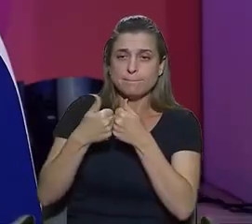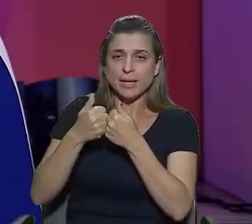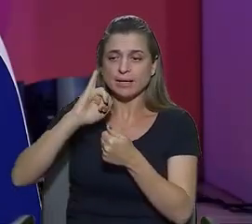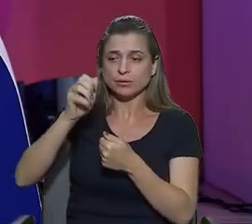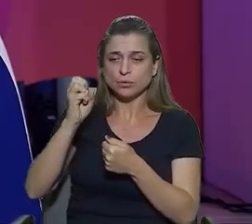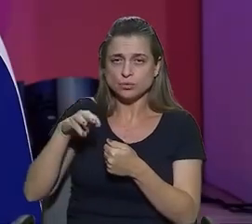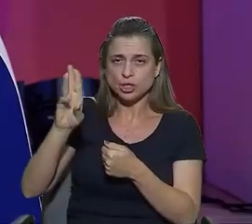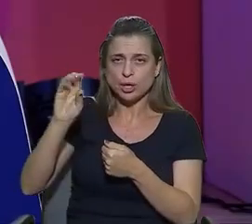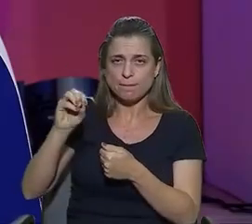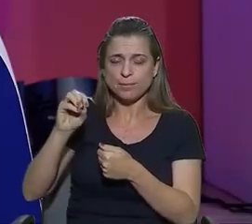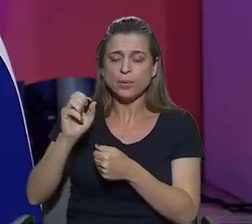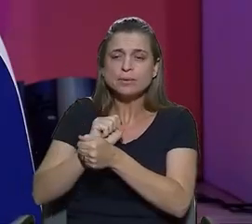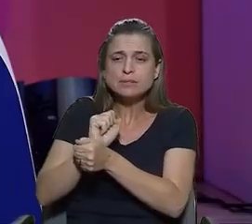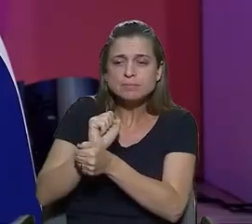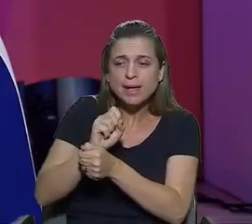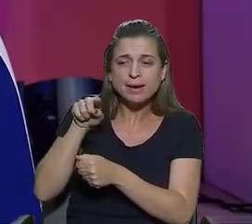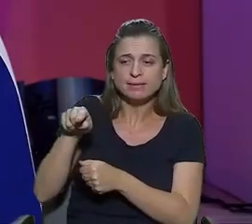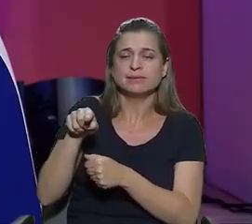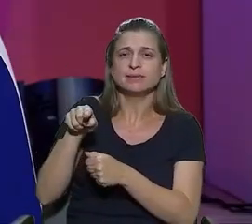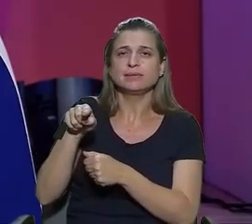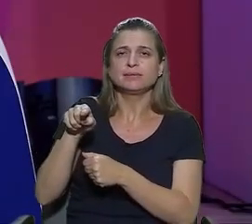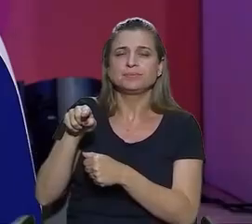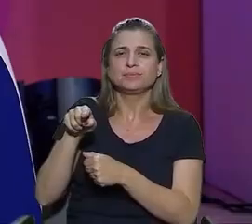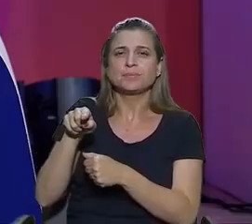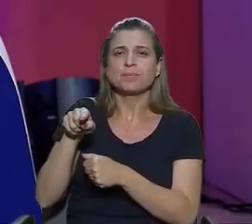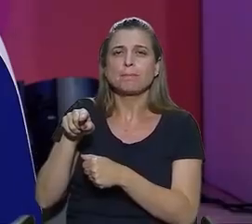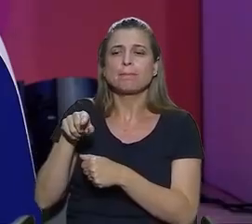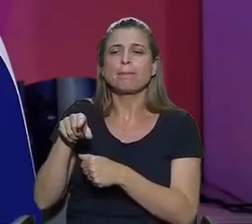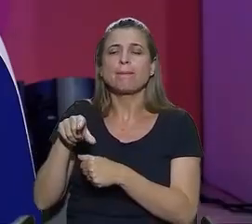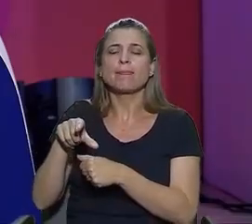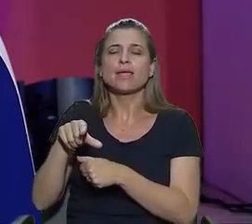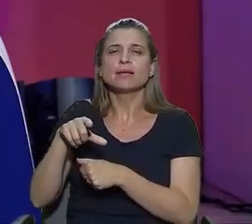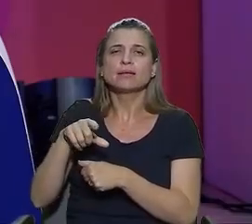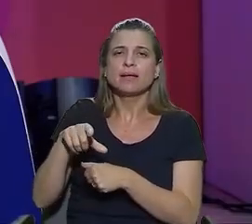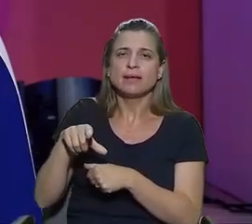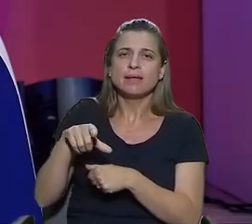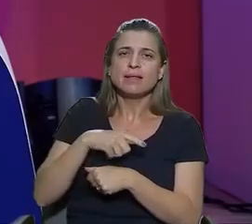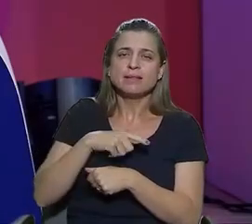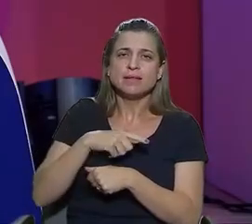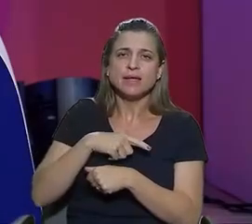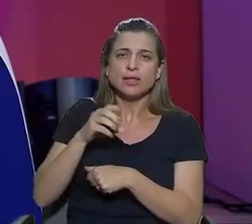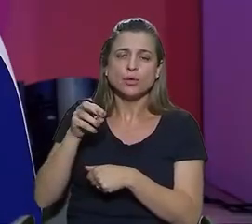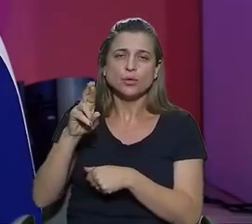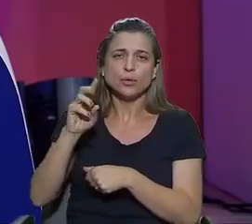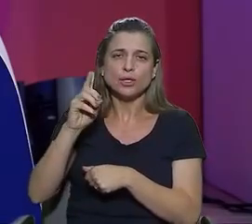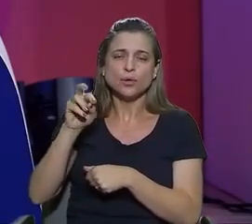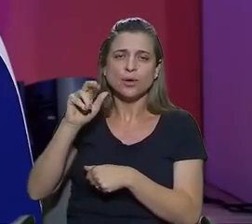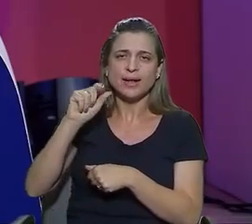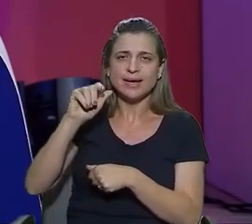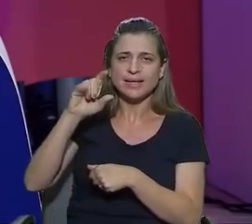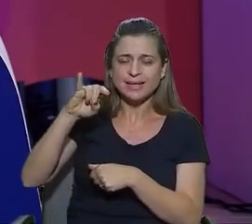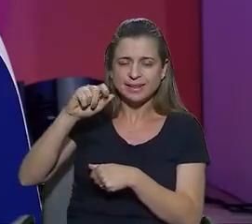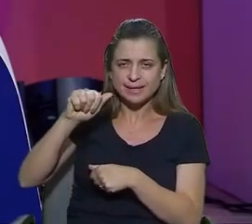pode parar no jambeiro? Aí no jambo. Em doutora Doralina, motorista. Aí, motor, no pé de jambo. O